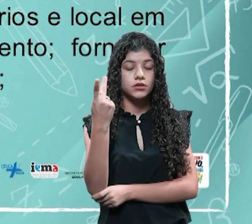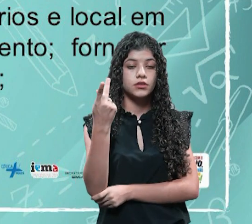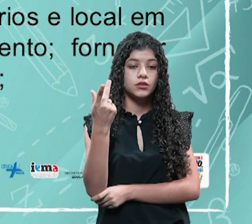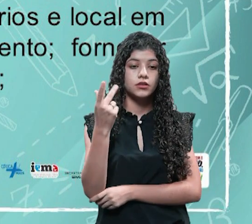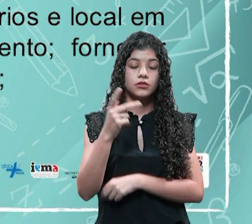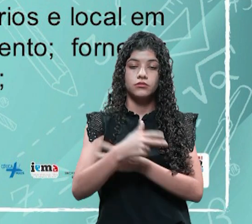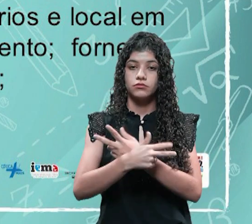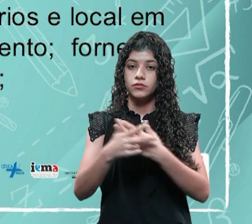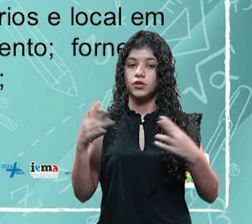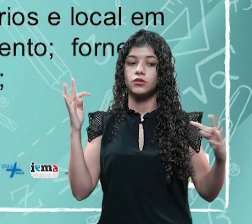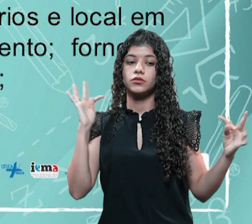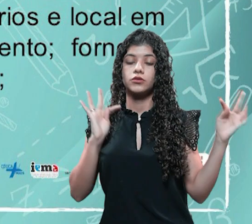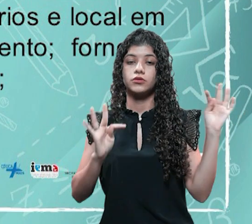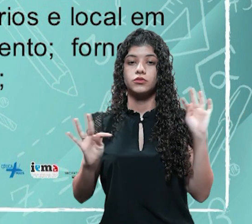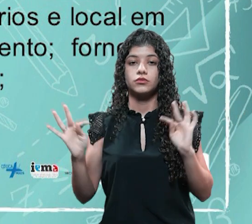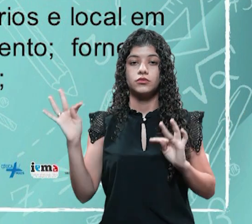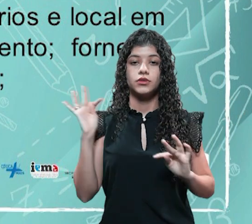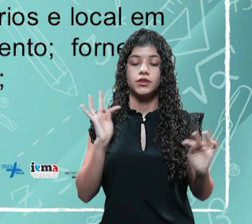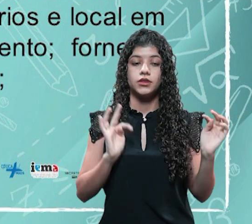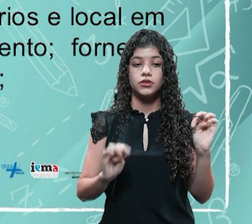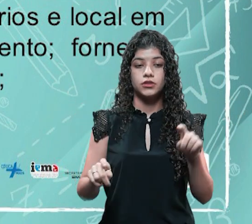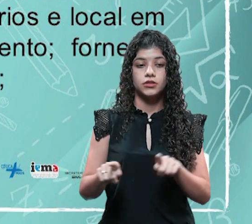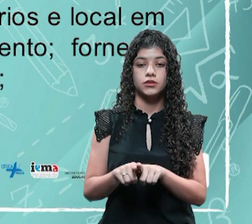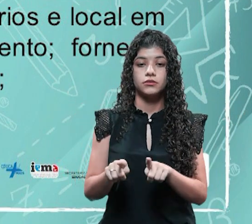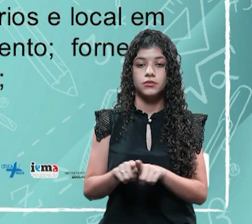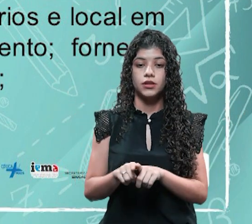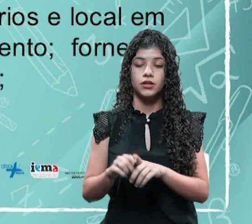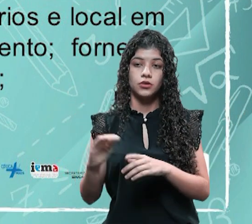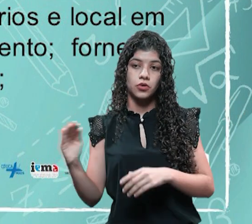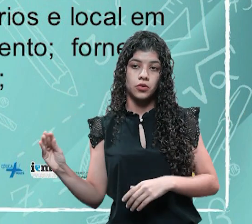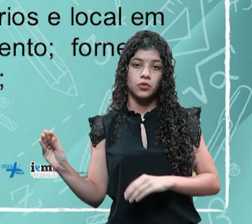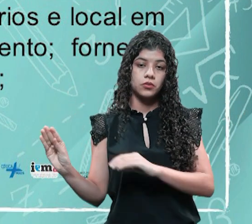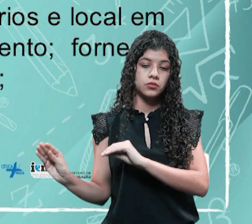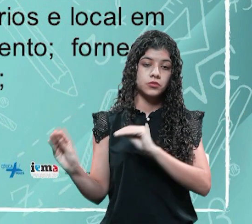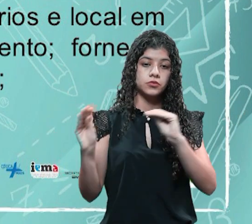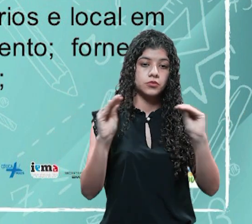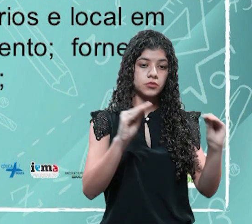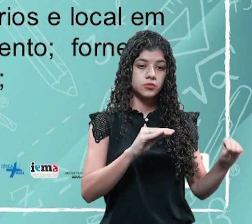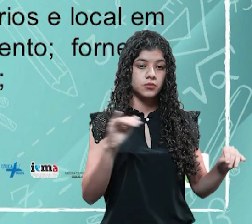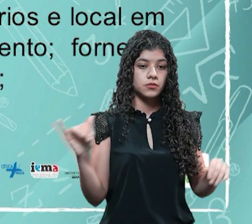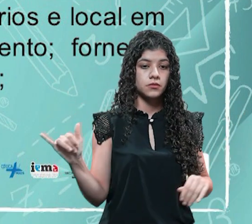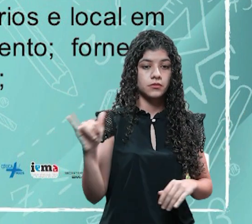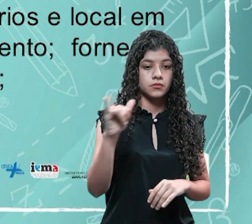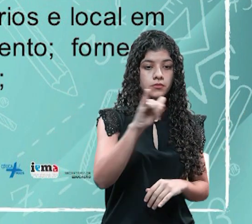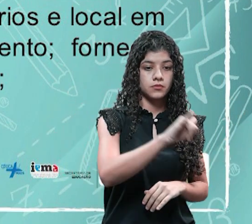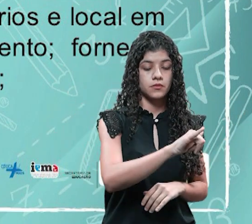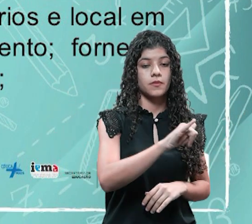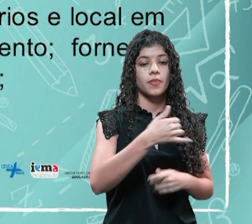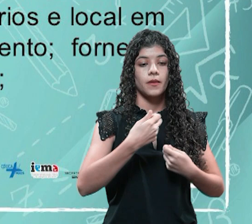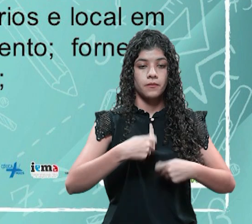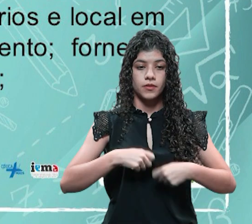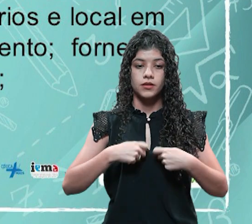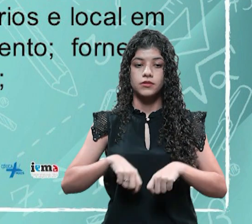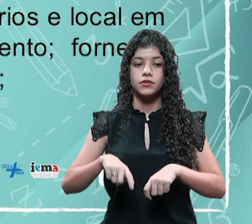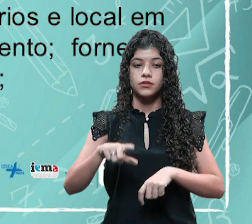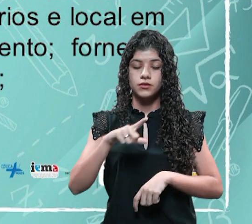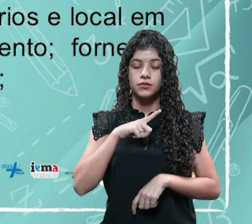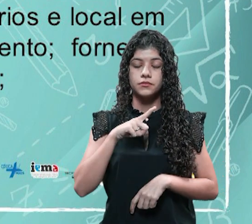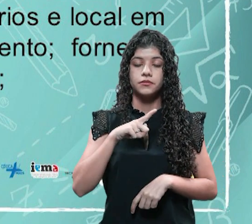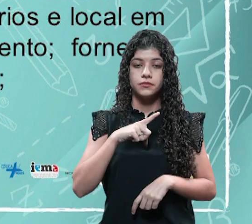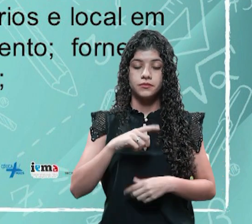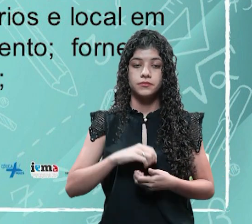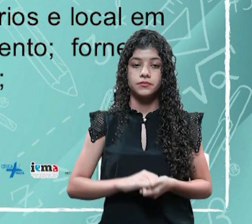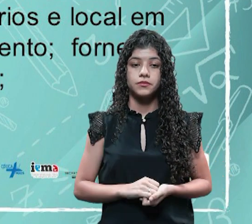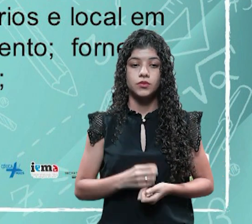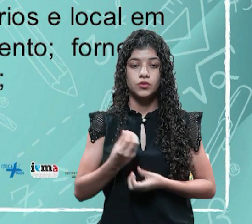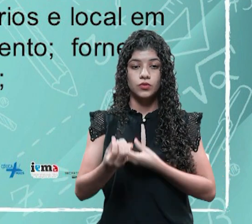na programação social e turística e nos traslados, né? Por exemplo, o aeroporto, a gente precisa de uma